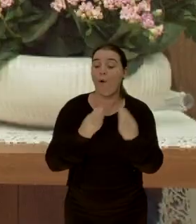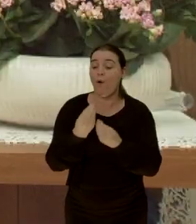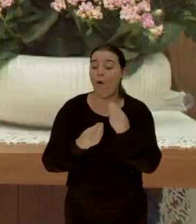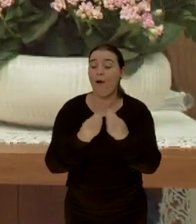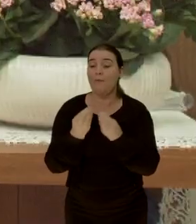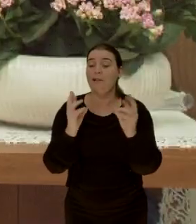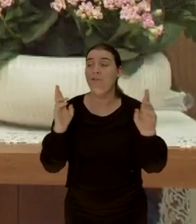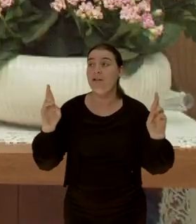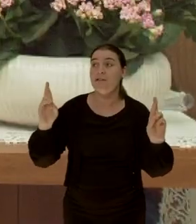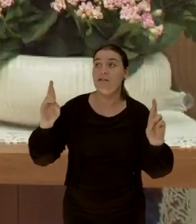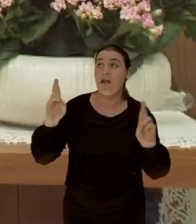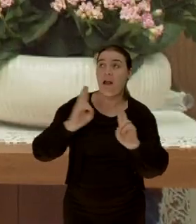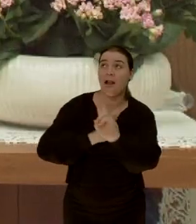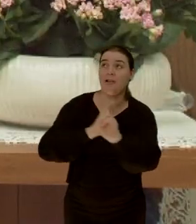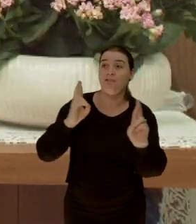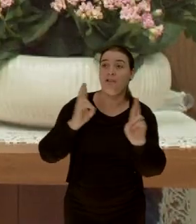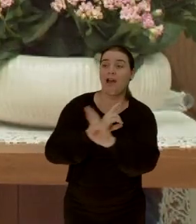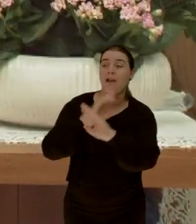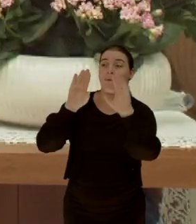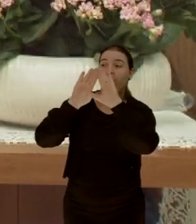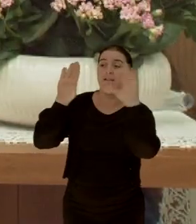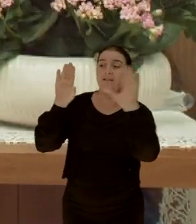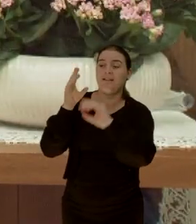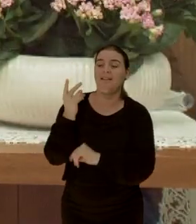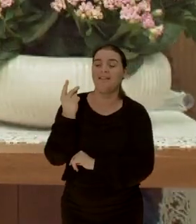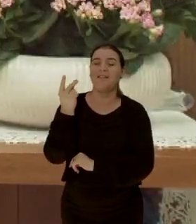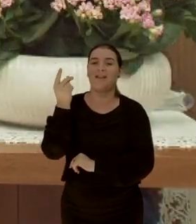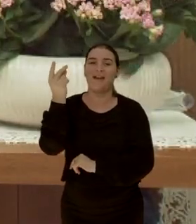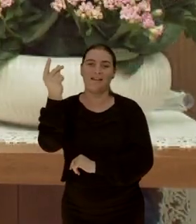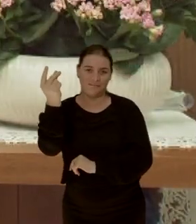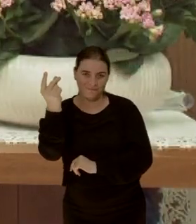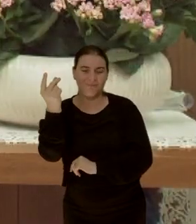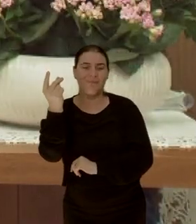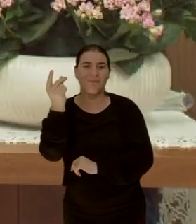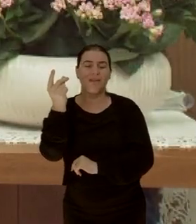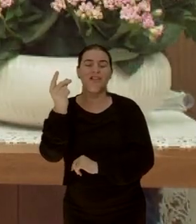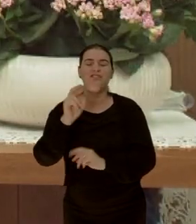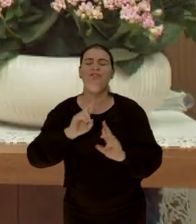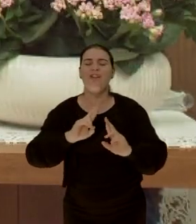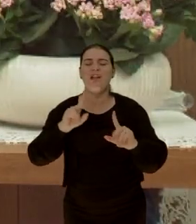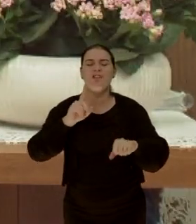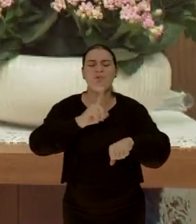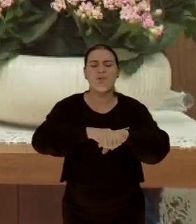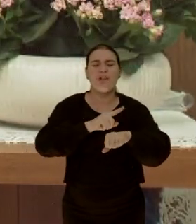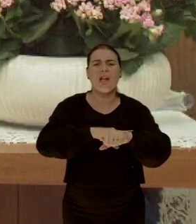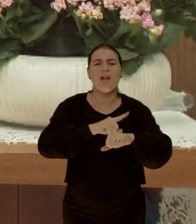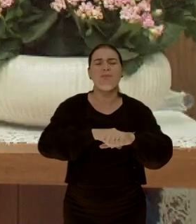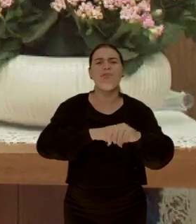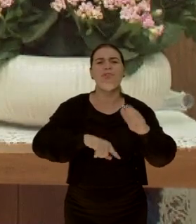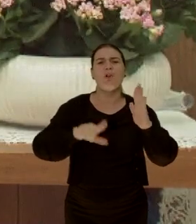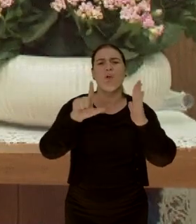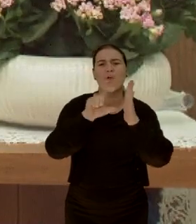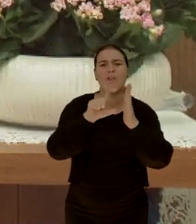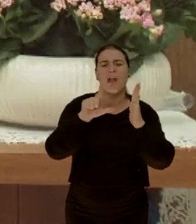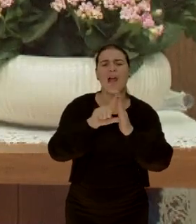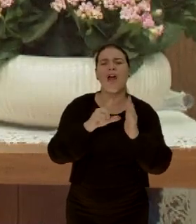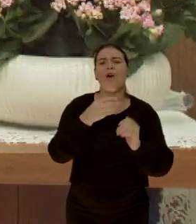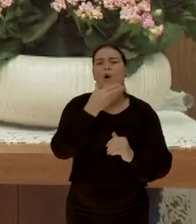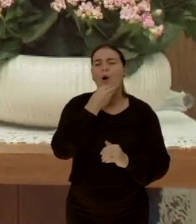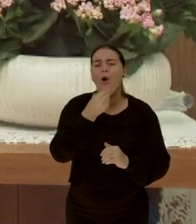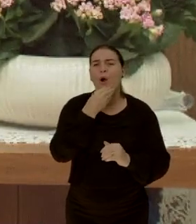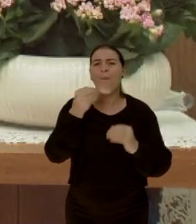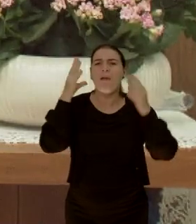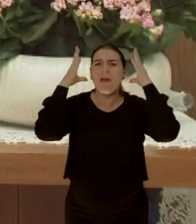com a eternidade, que é diferente do tempo de Lutero, que é diferente do tempo de Calvino, que é diferente